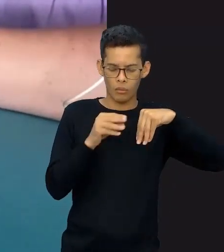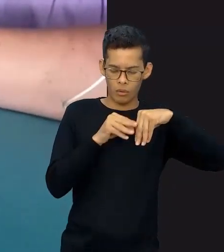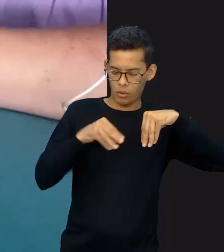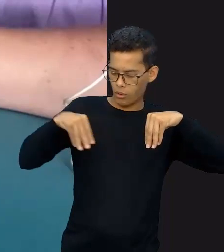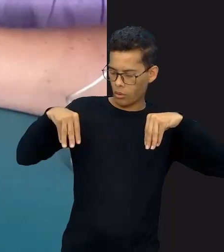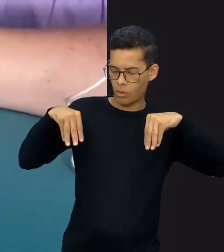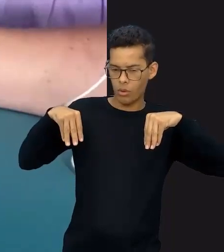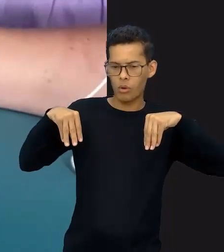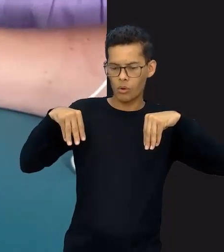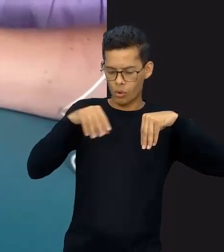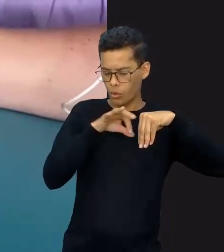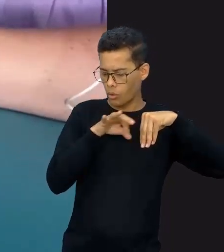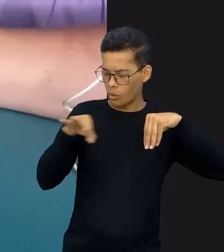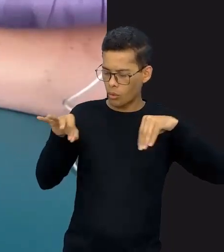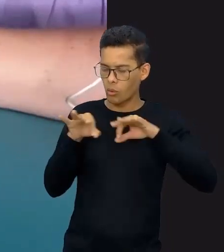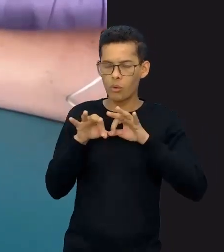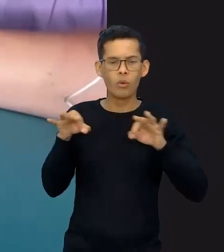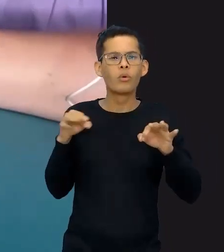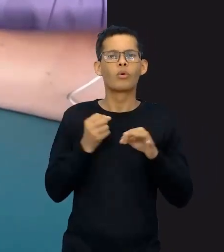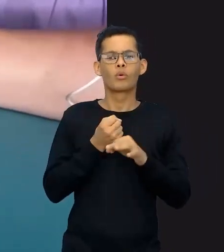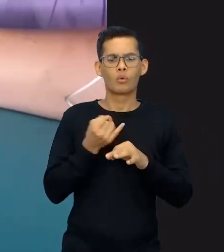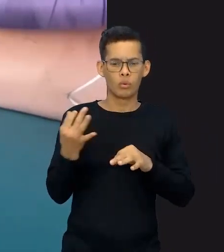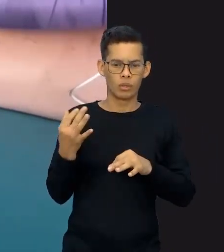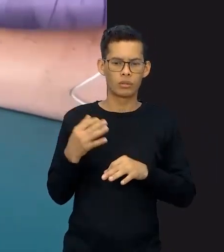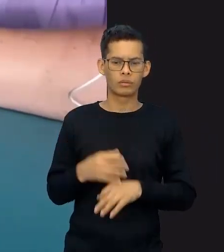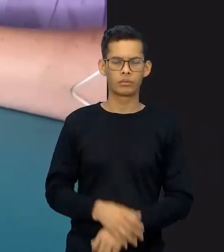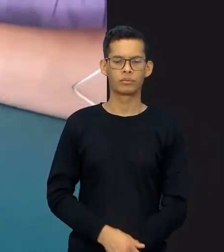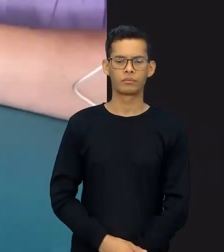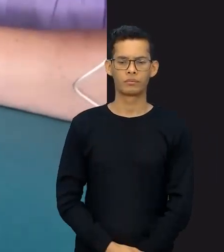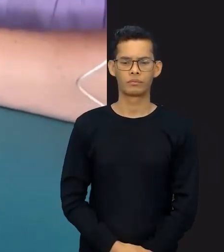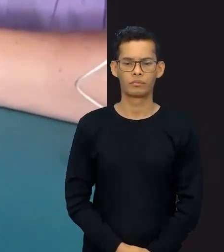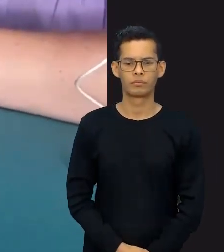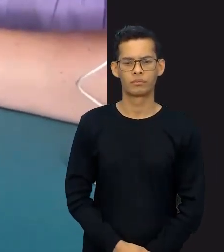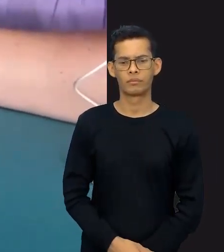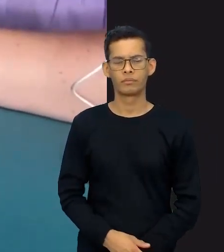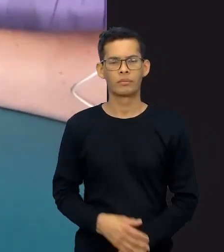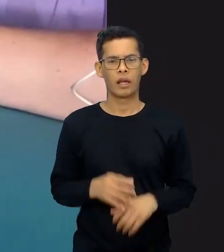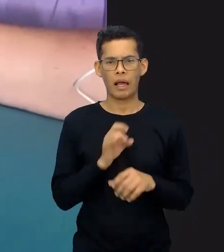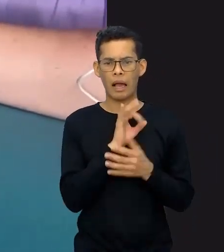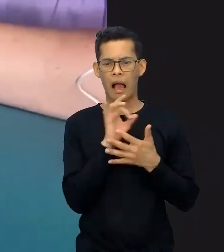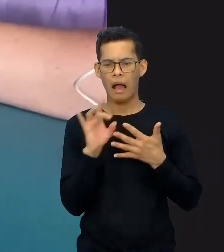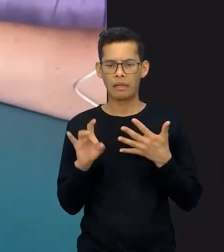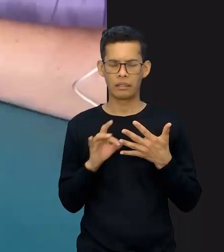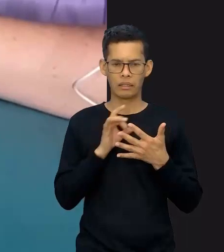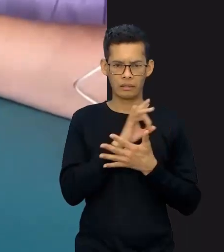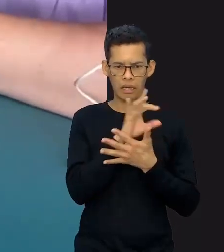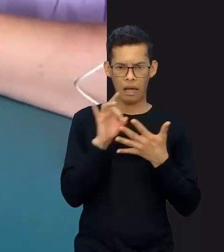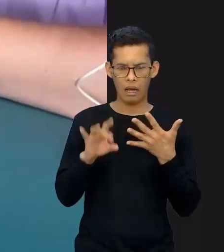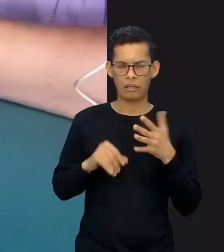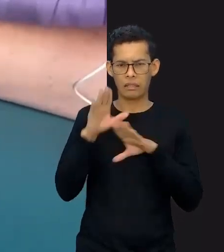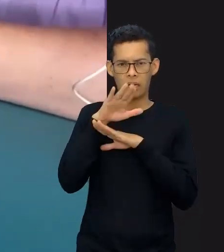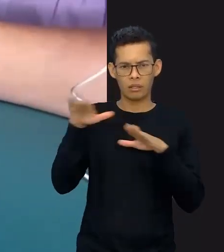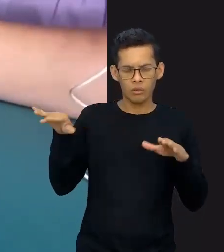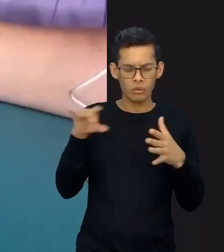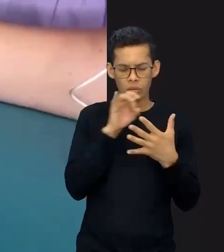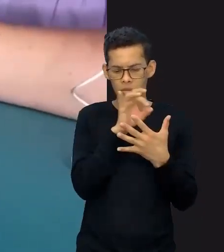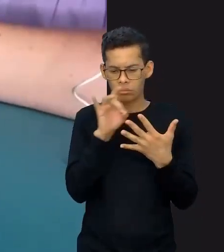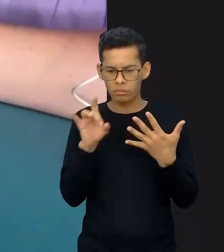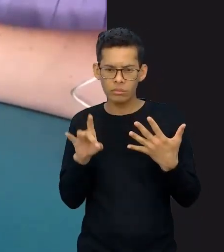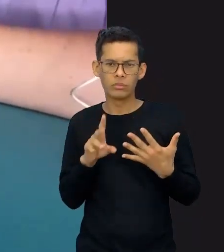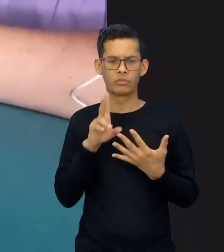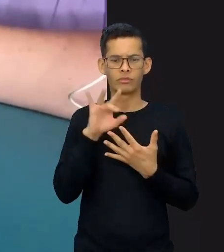marcações pré-definidas, onde cada aluno vai pegar a sua marcação, colocar